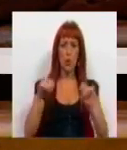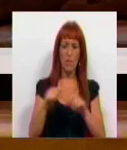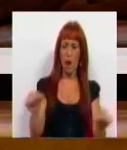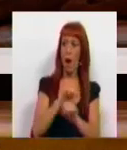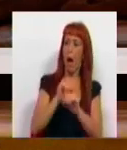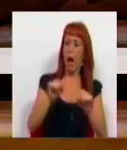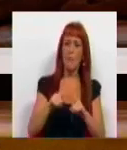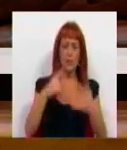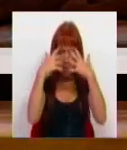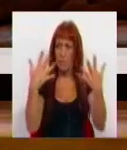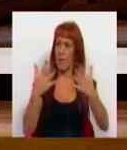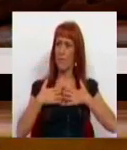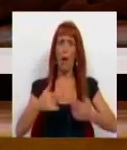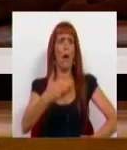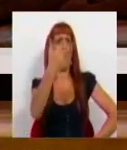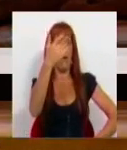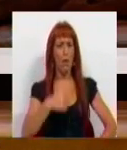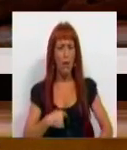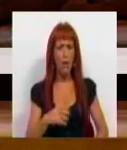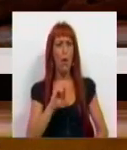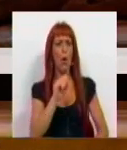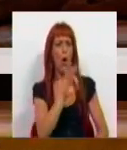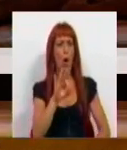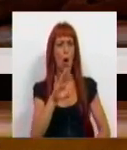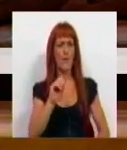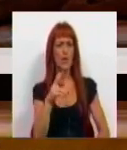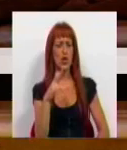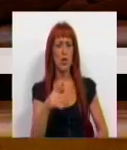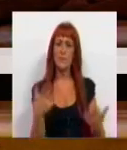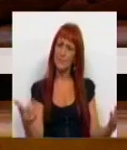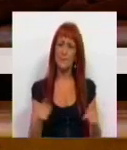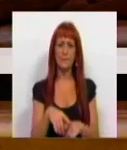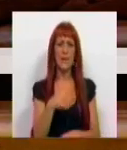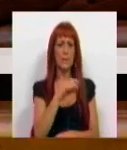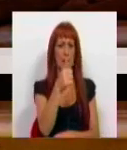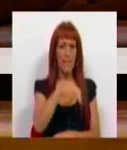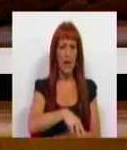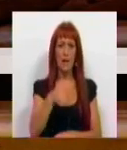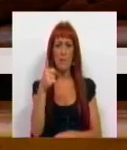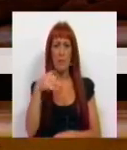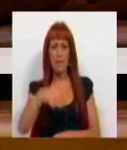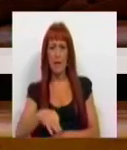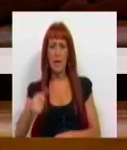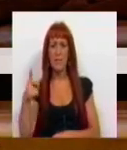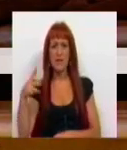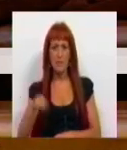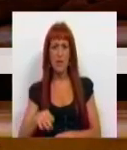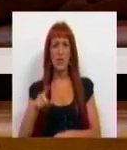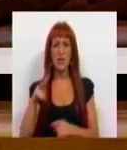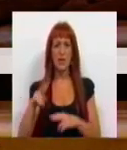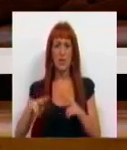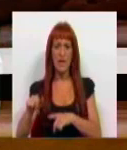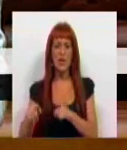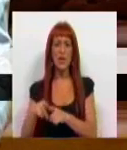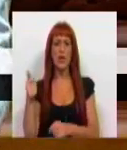baque surpreendemos-nos. Olha, um offshore. Foi assim no BPN, no BPP, no BCP, no